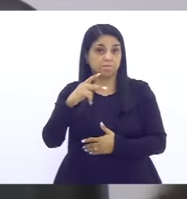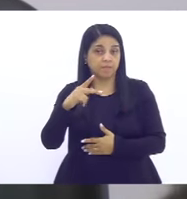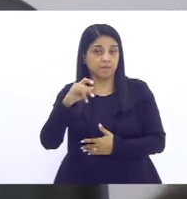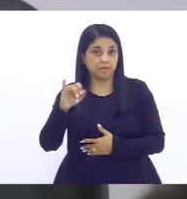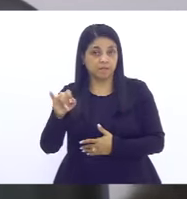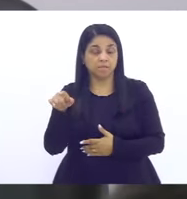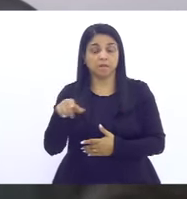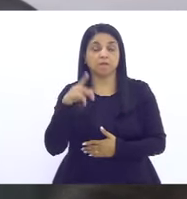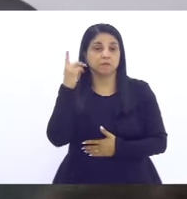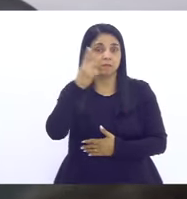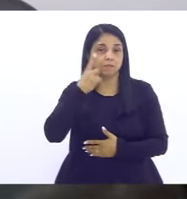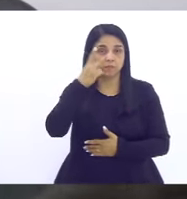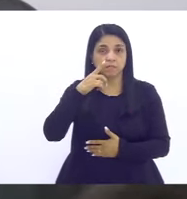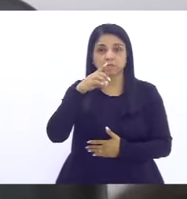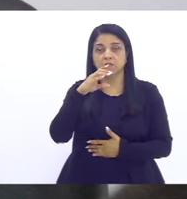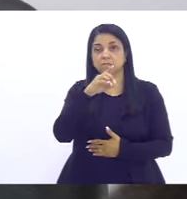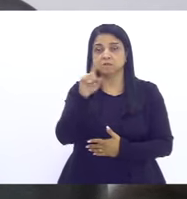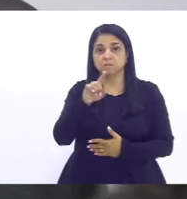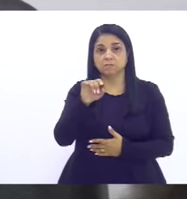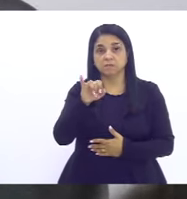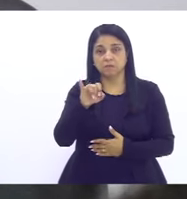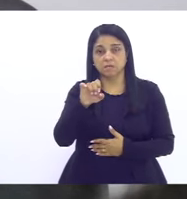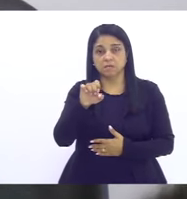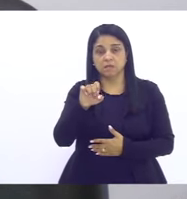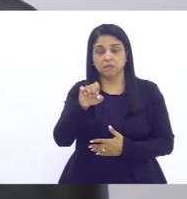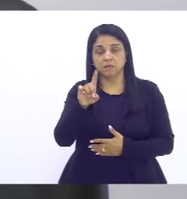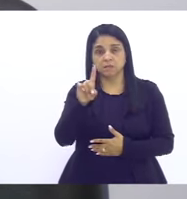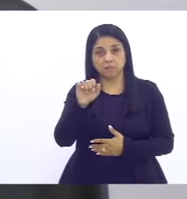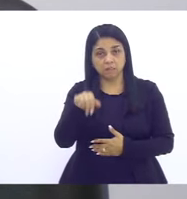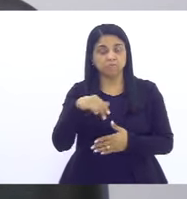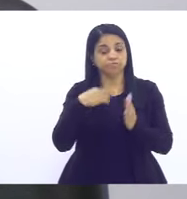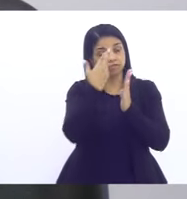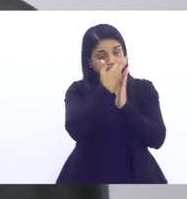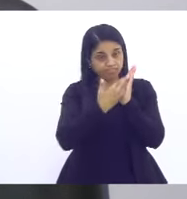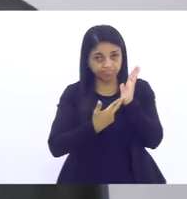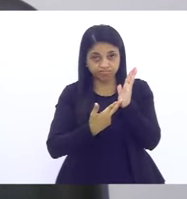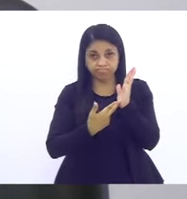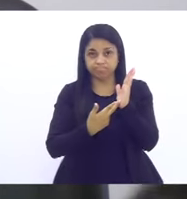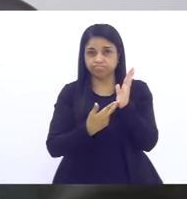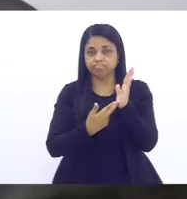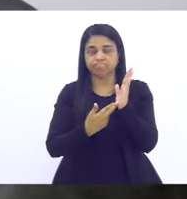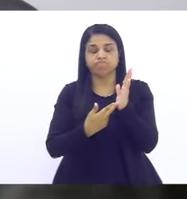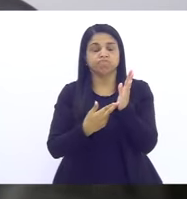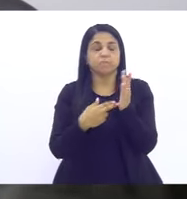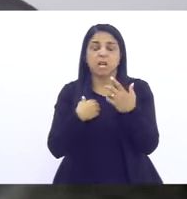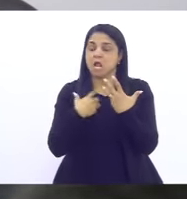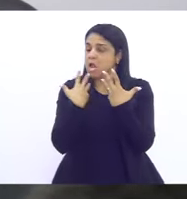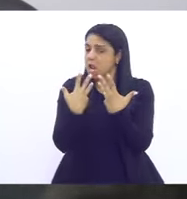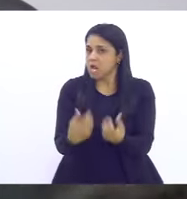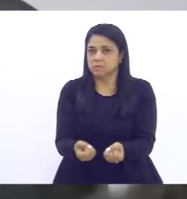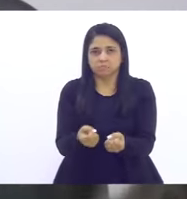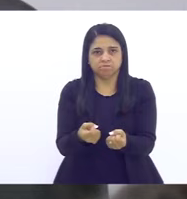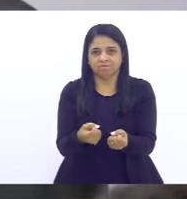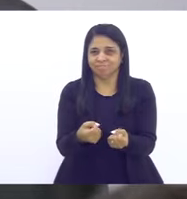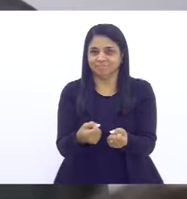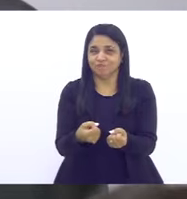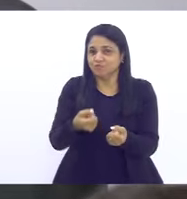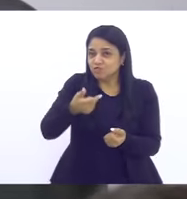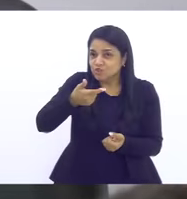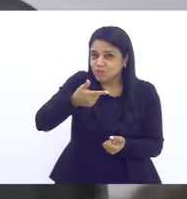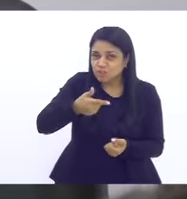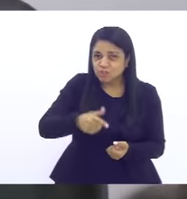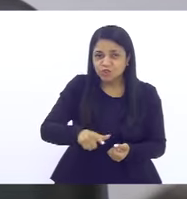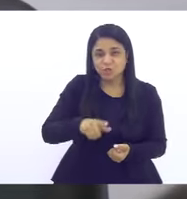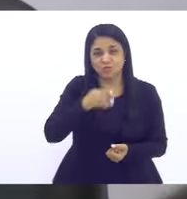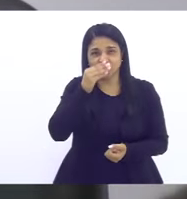CPI, nessa CPI, gerou um relatório. É inadmissível a recorrência e o